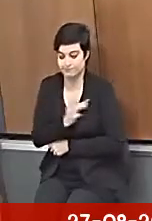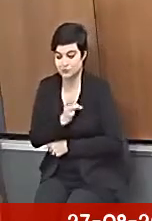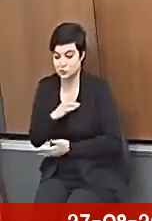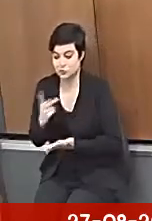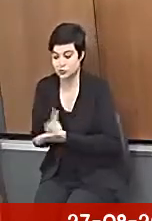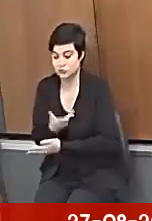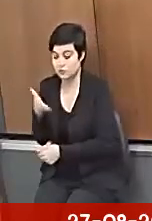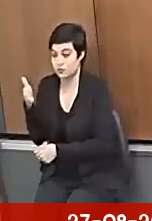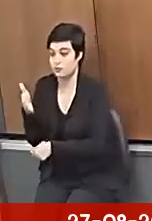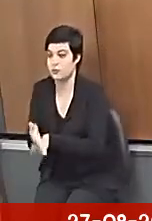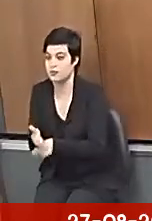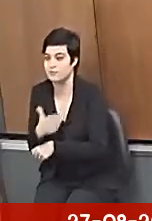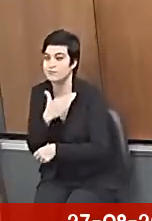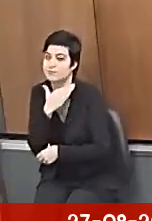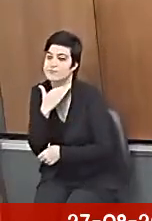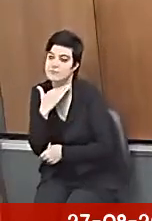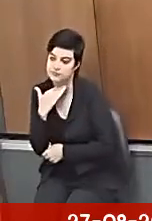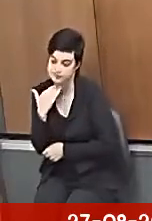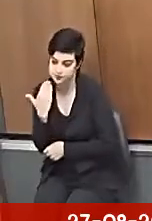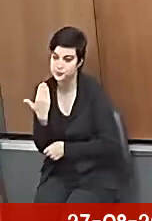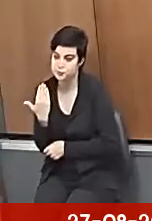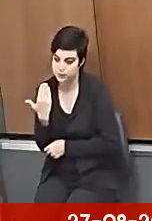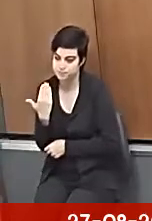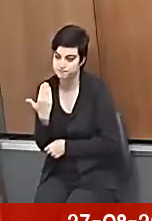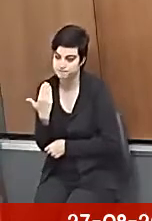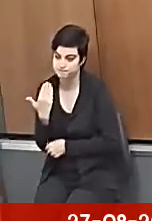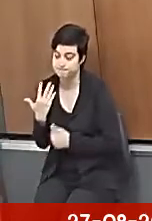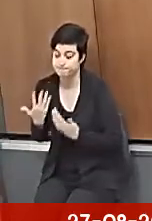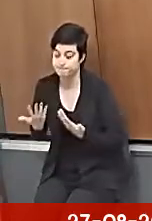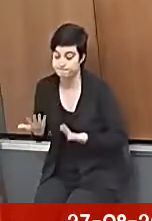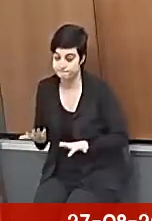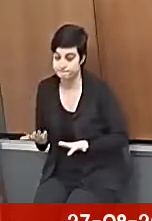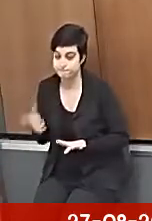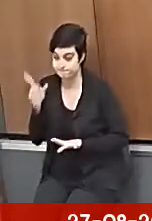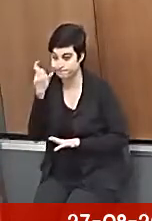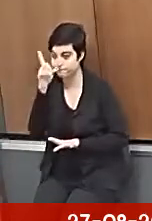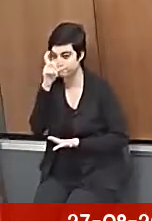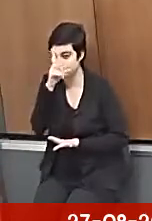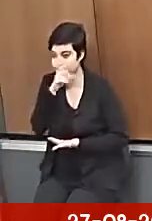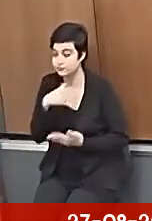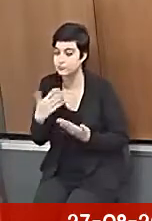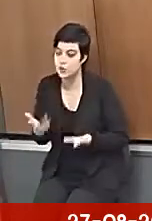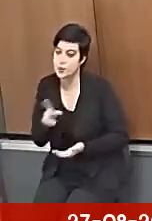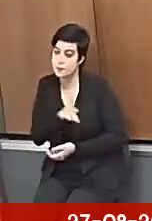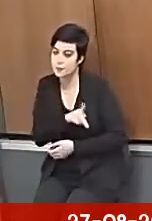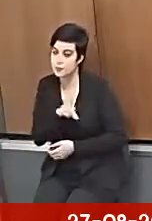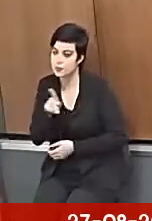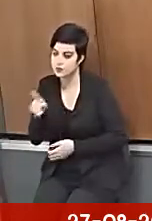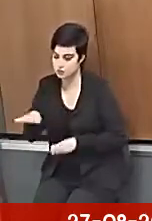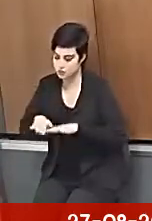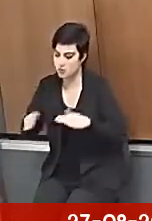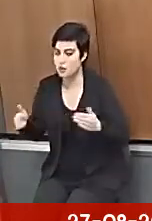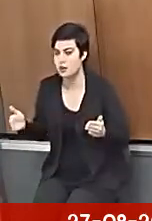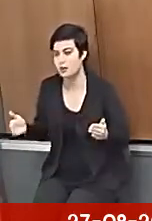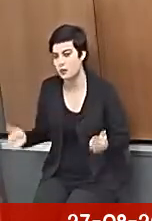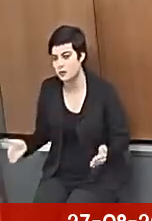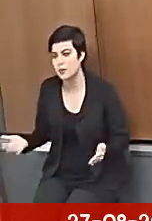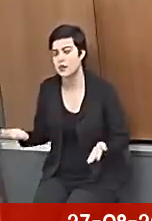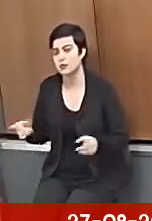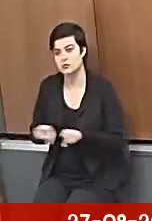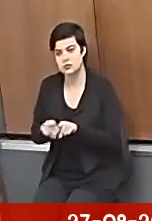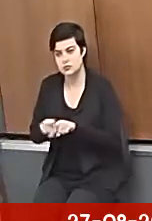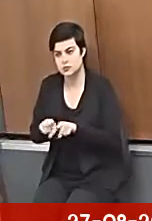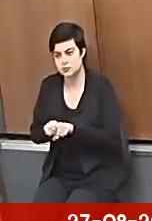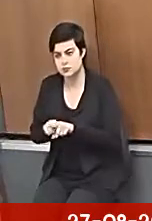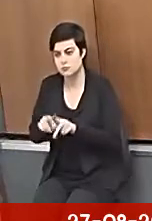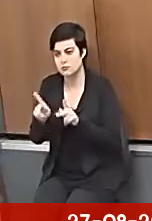e vou estar morto inexplicávelmente então ao presidente da mesa assim o cleiton e o